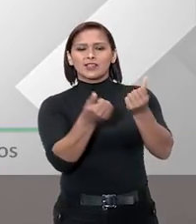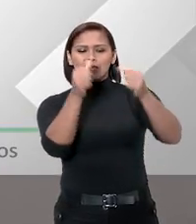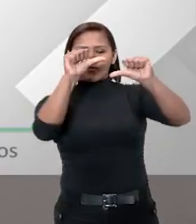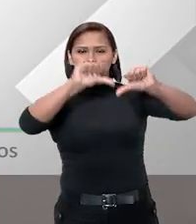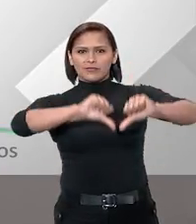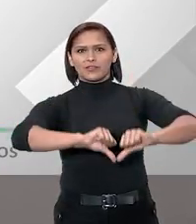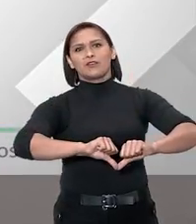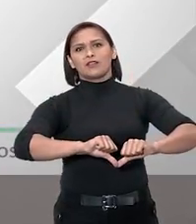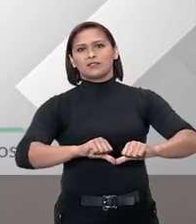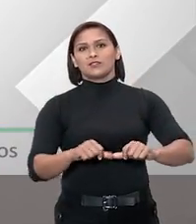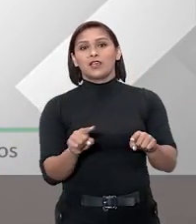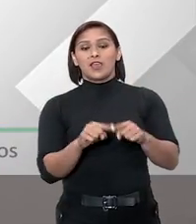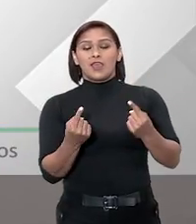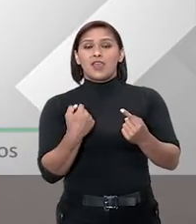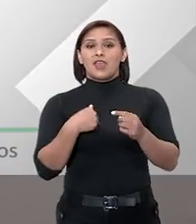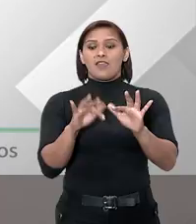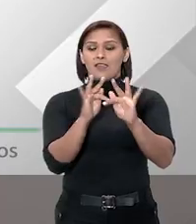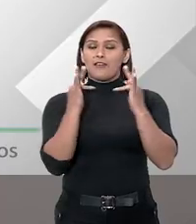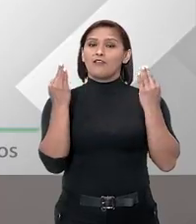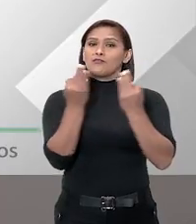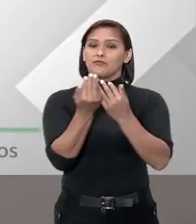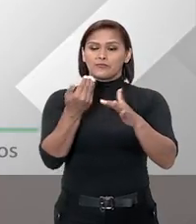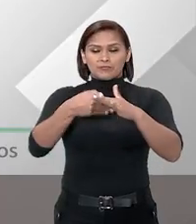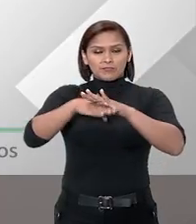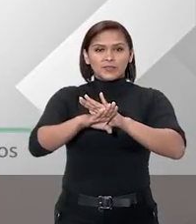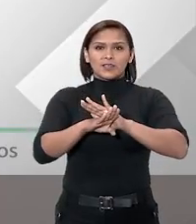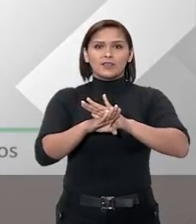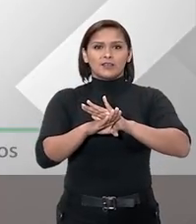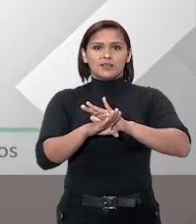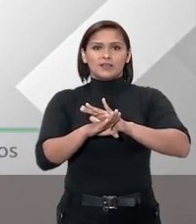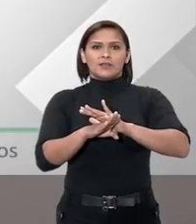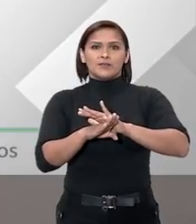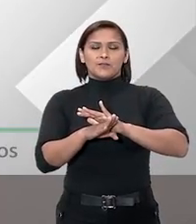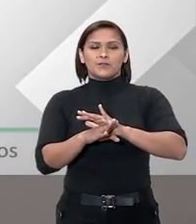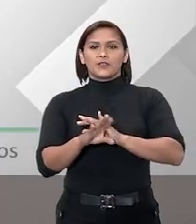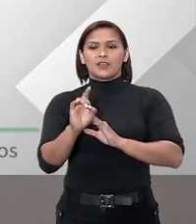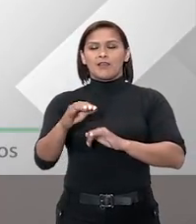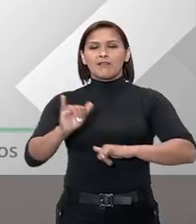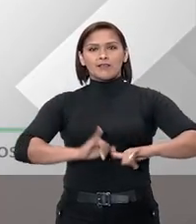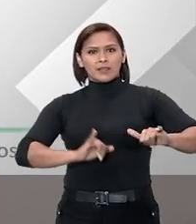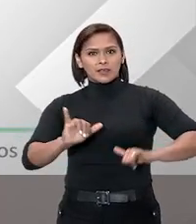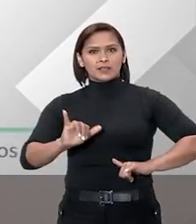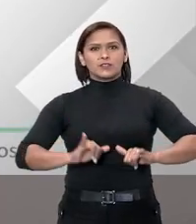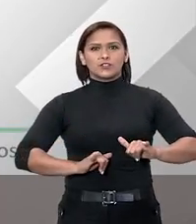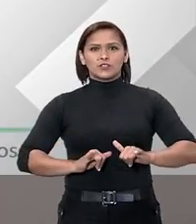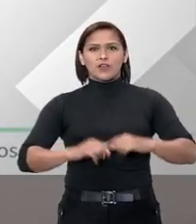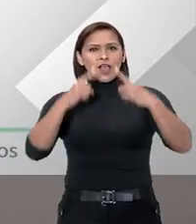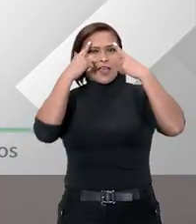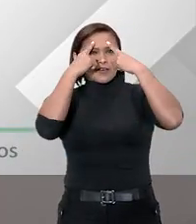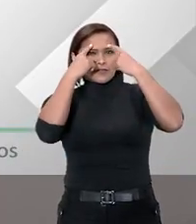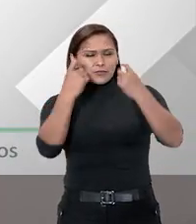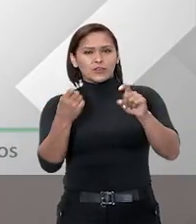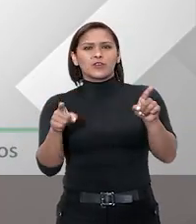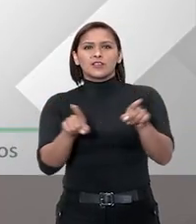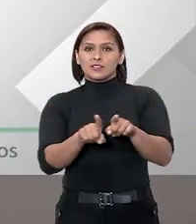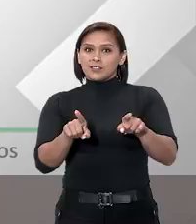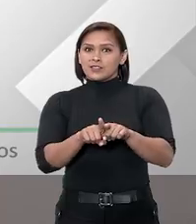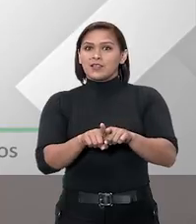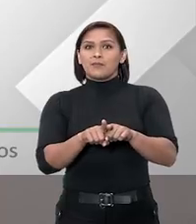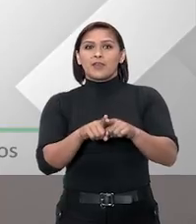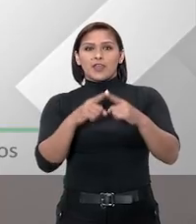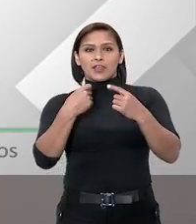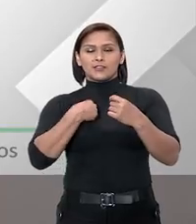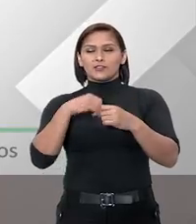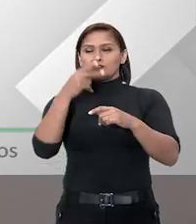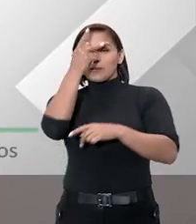delas não são resguardados. É intrafamiliar, então, além de sofrer violência, ela sofre de